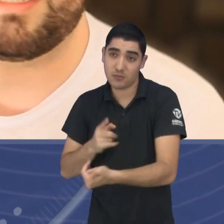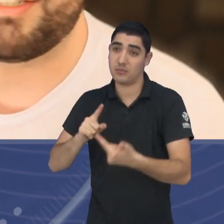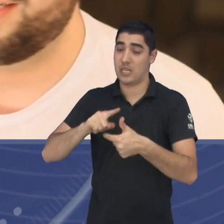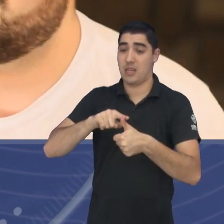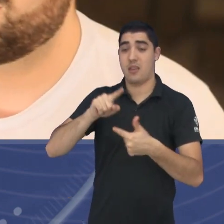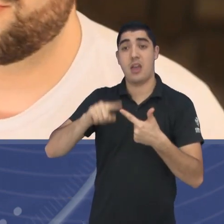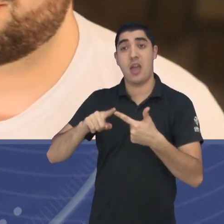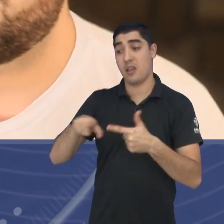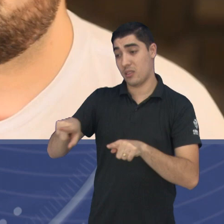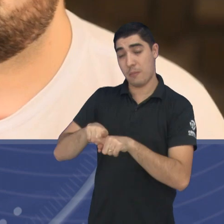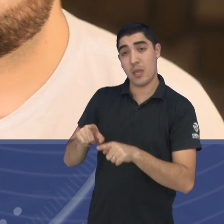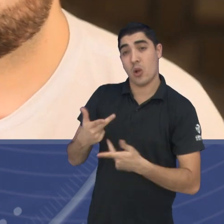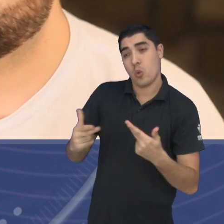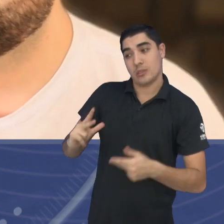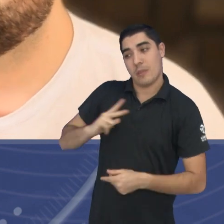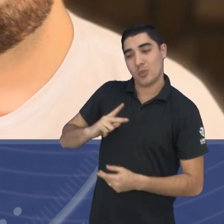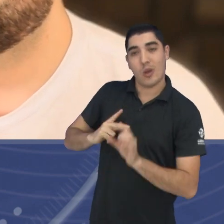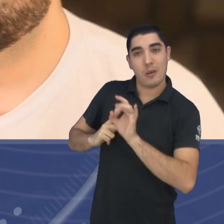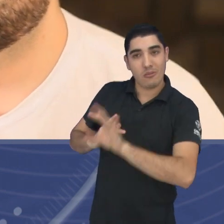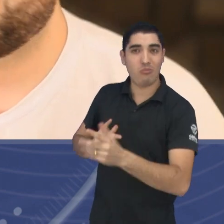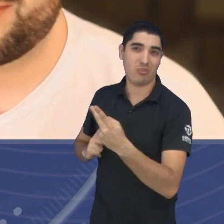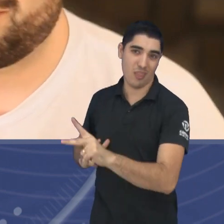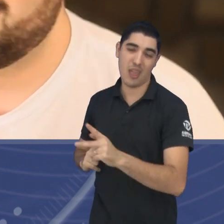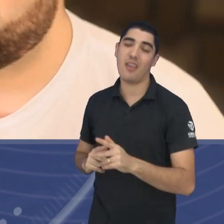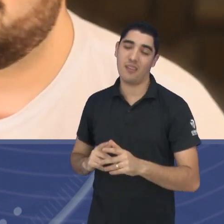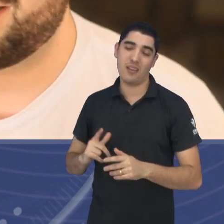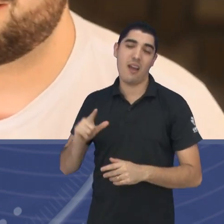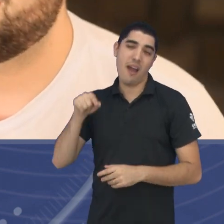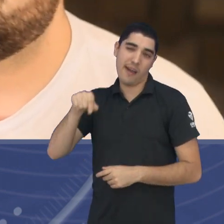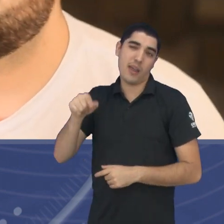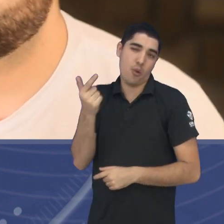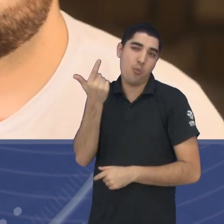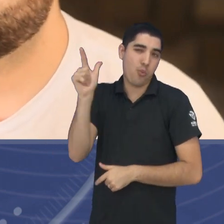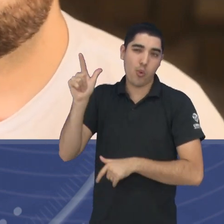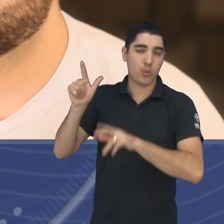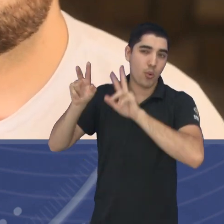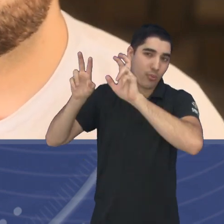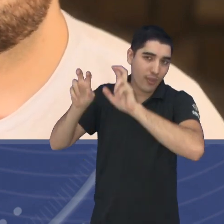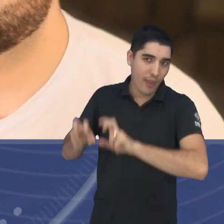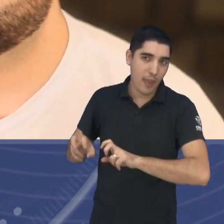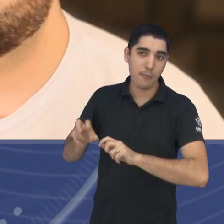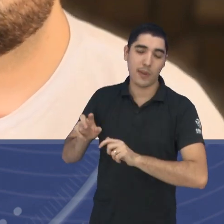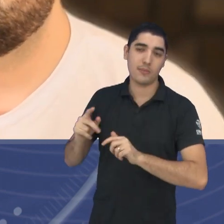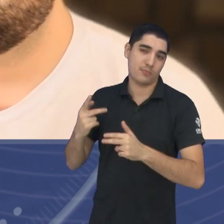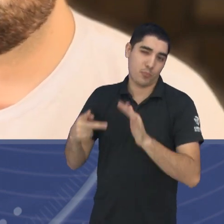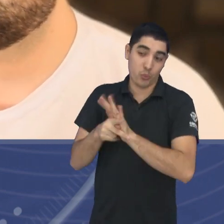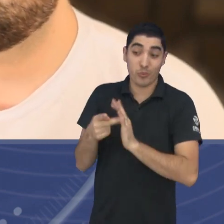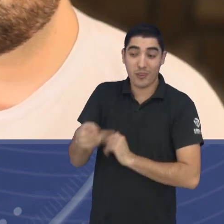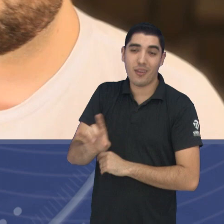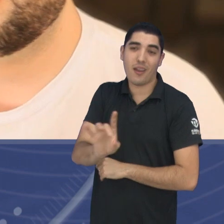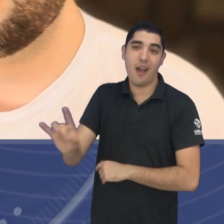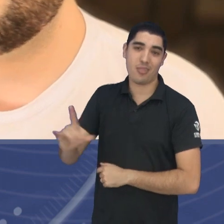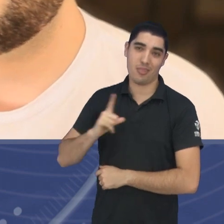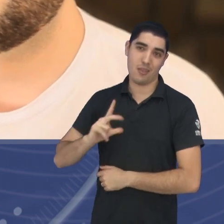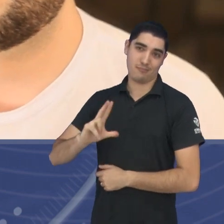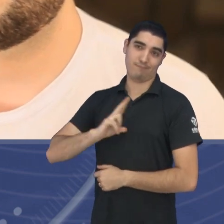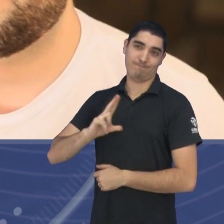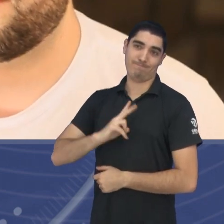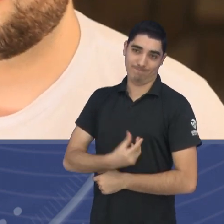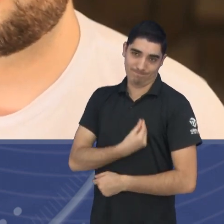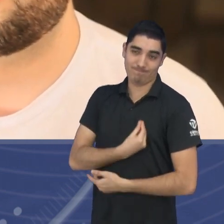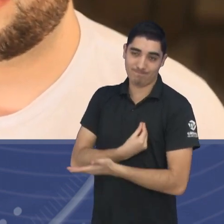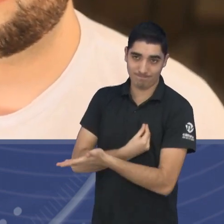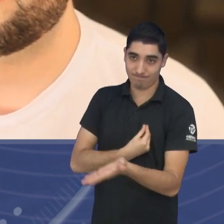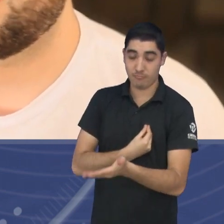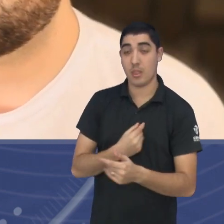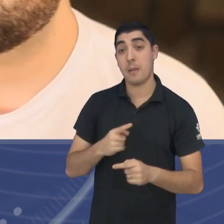aí a gente entra num outro debate aqui sobre independência e privacidade dessas crianças. Mas é um grande desafio